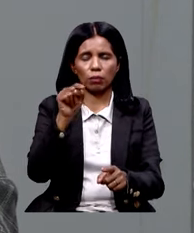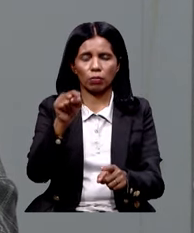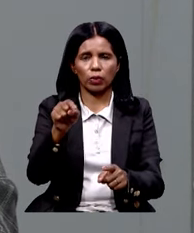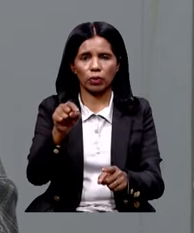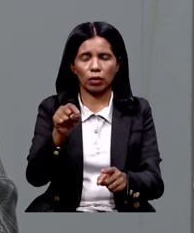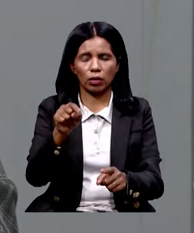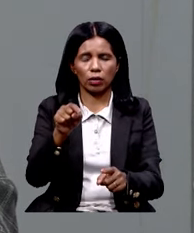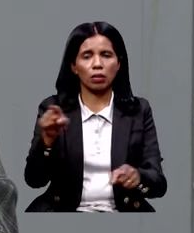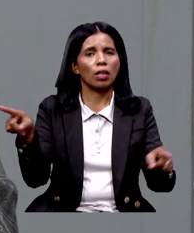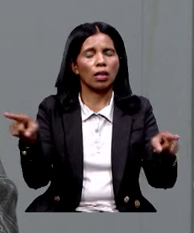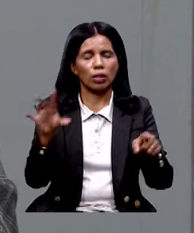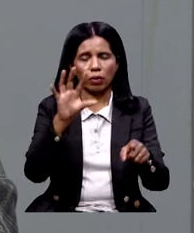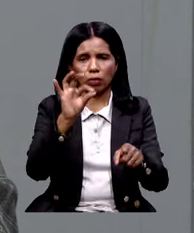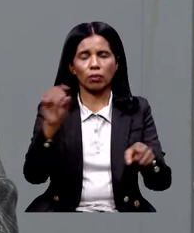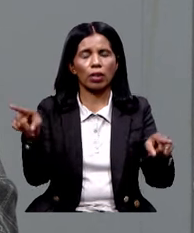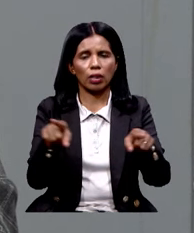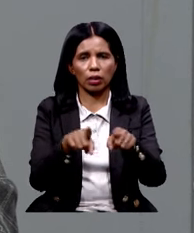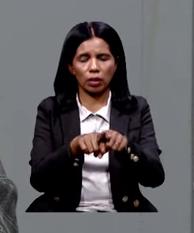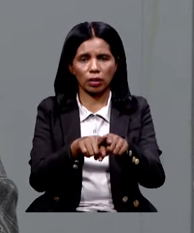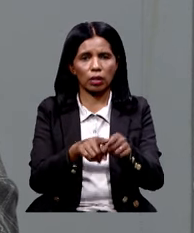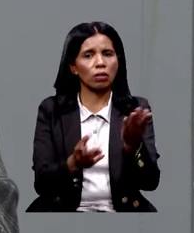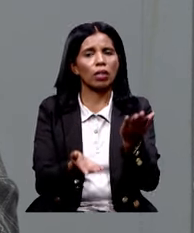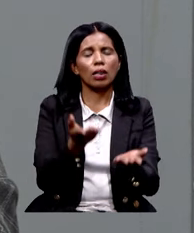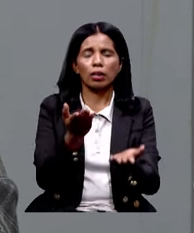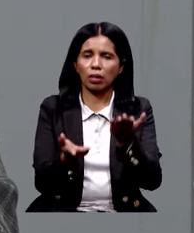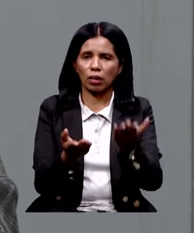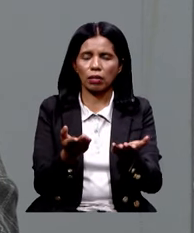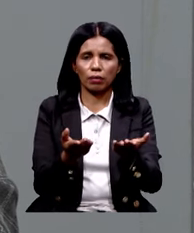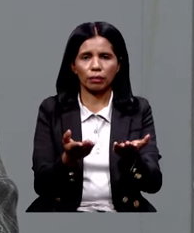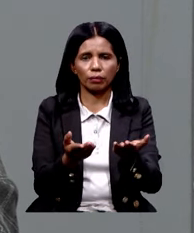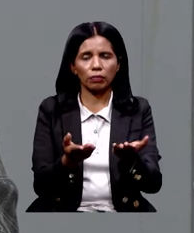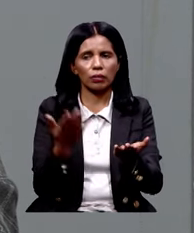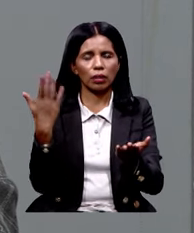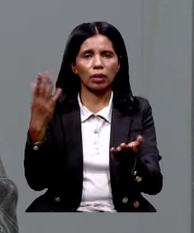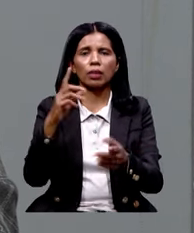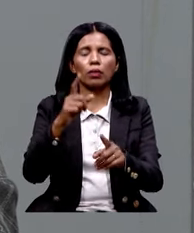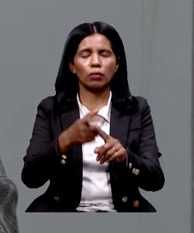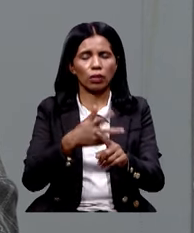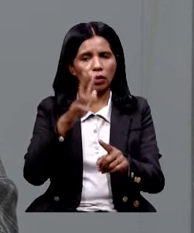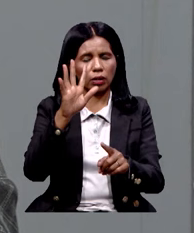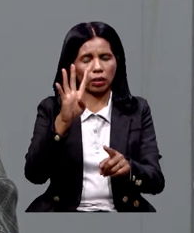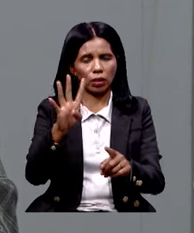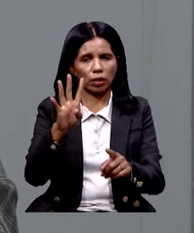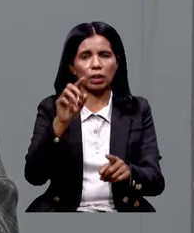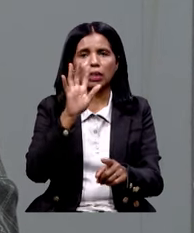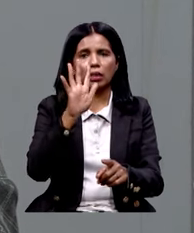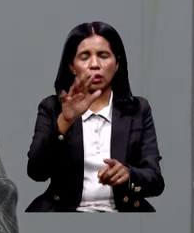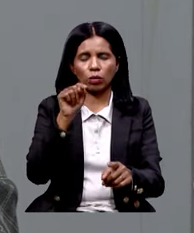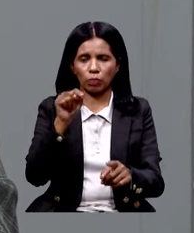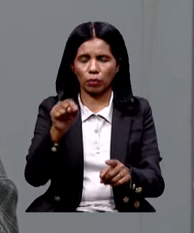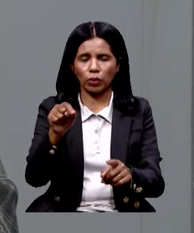5.9 compara o retorno sasukat e a período ne marca